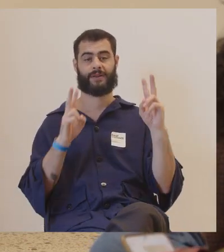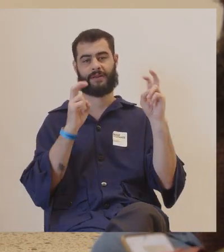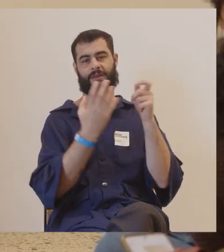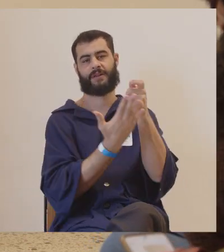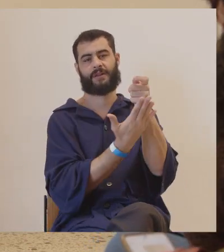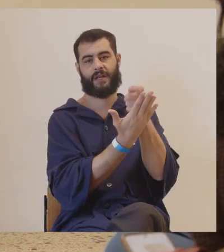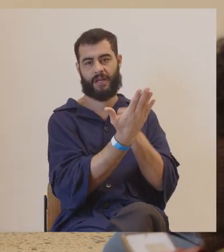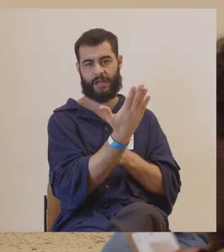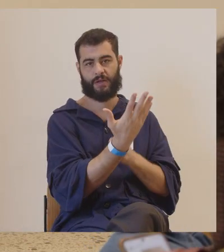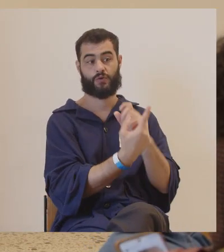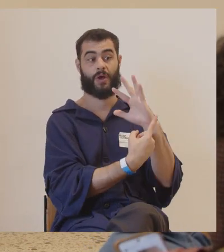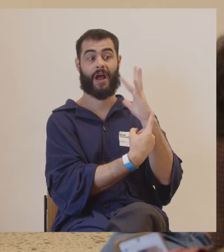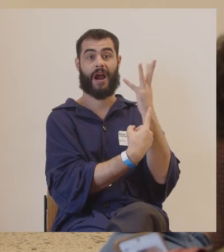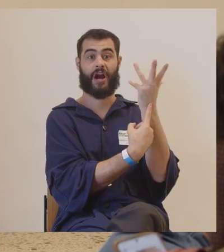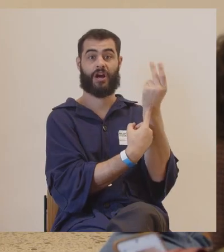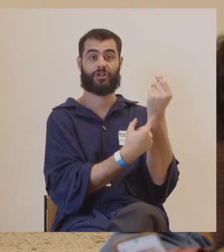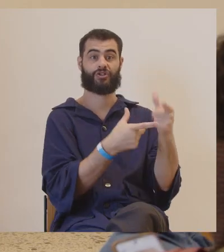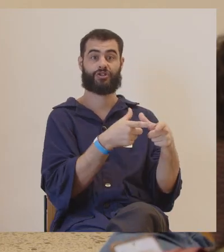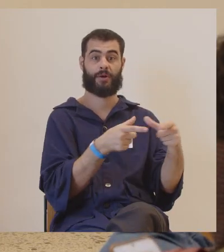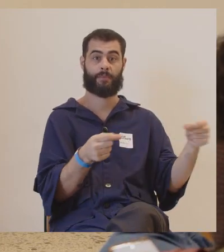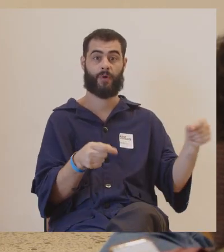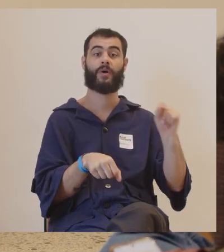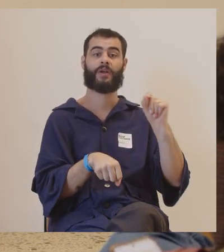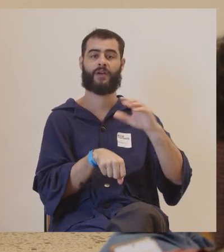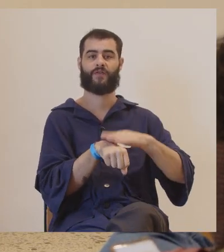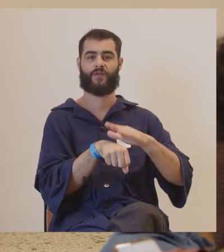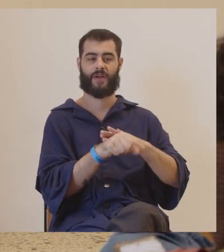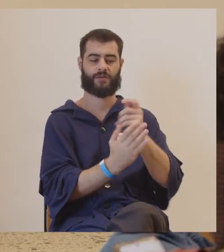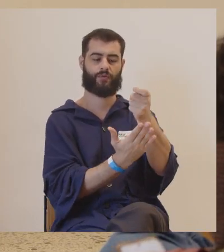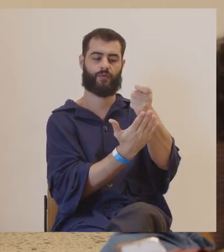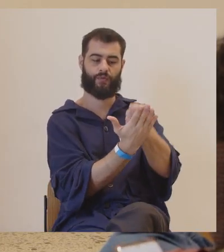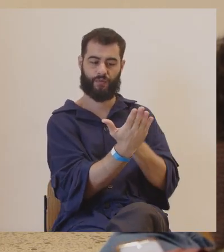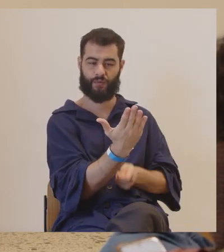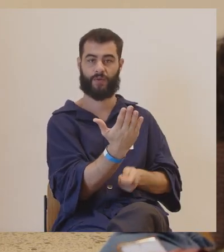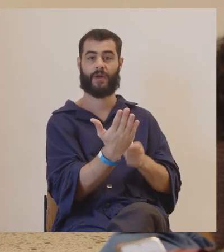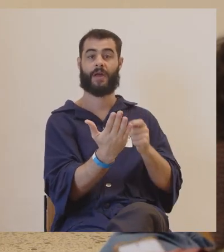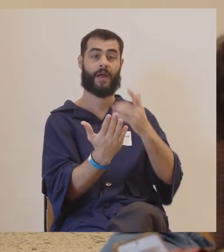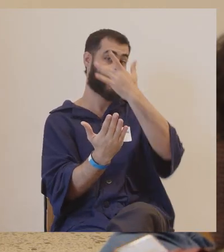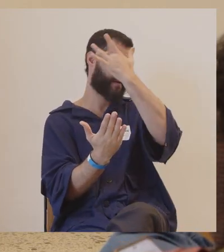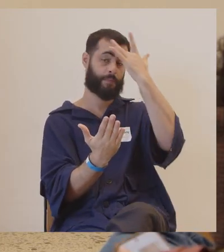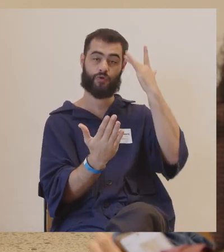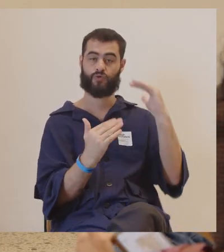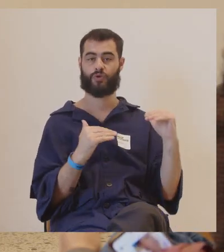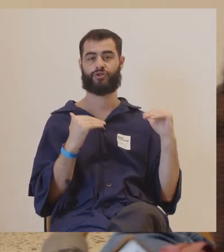circulam na Europa são textos escritos por diplomatas que não falam japonês.